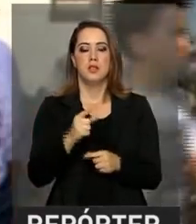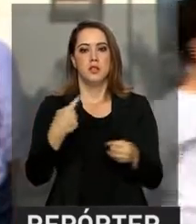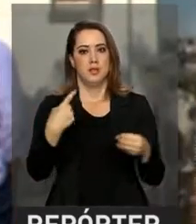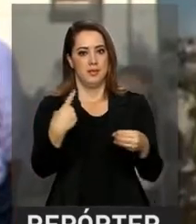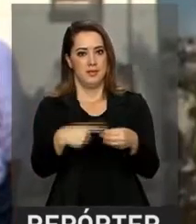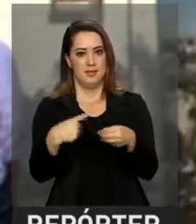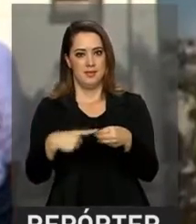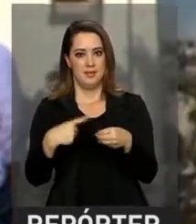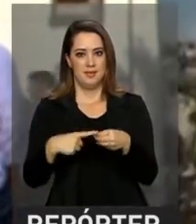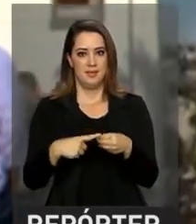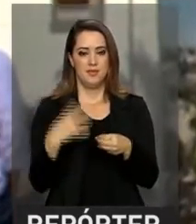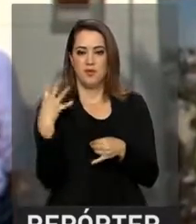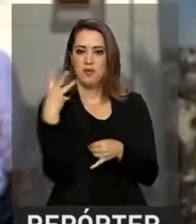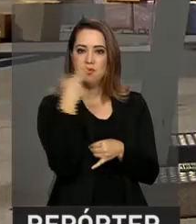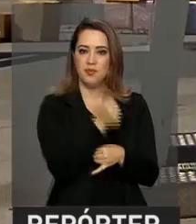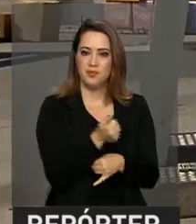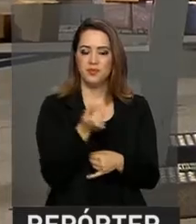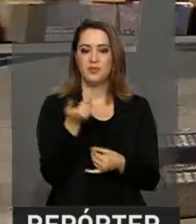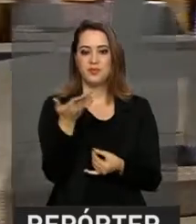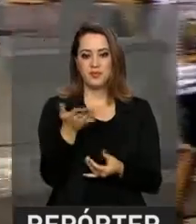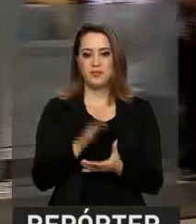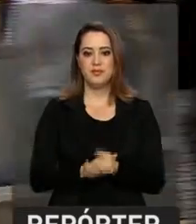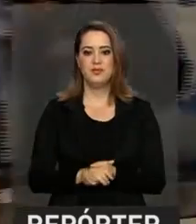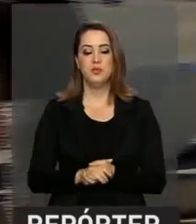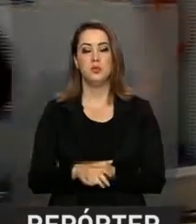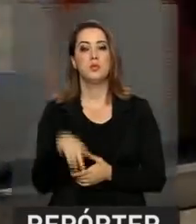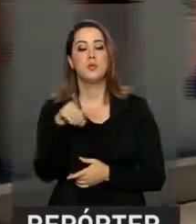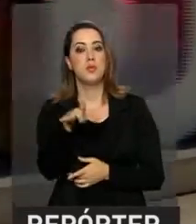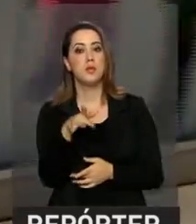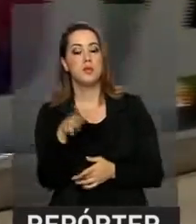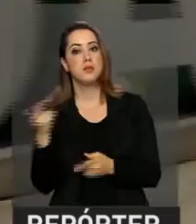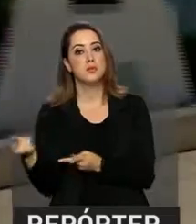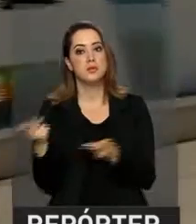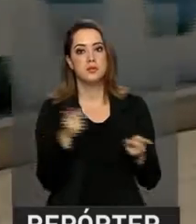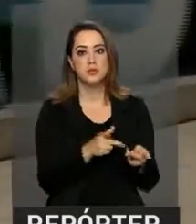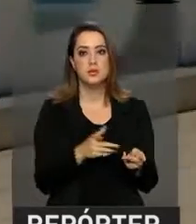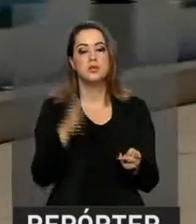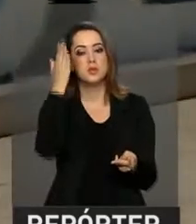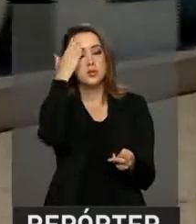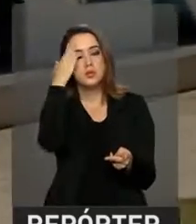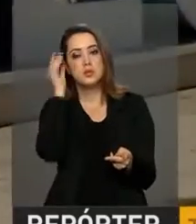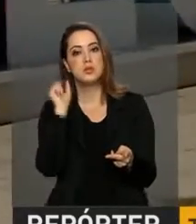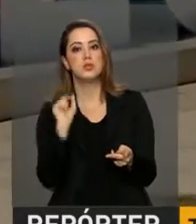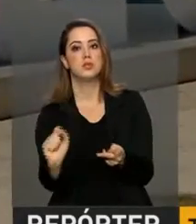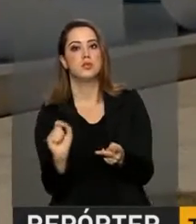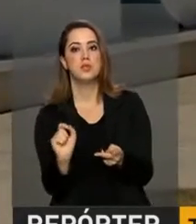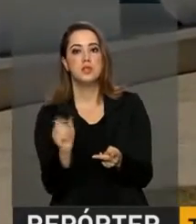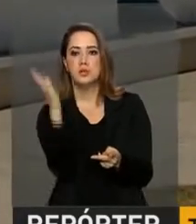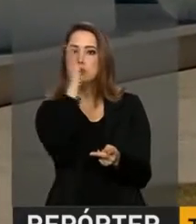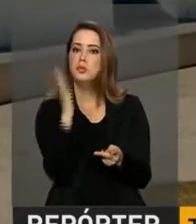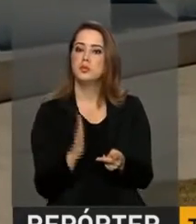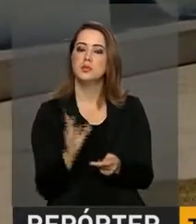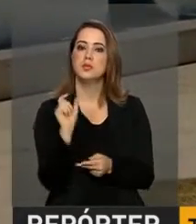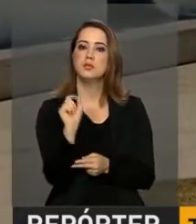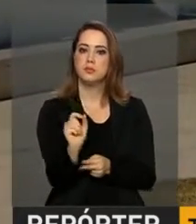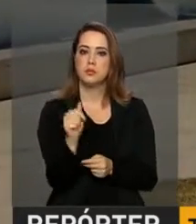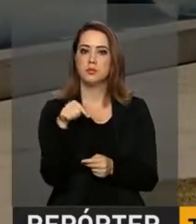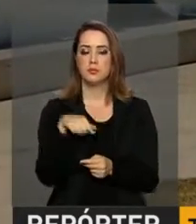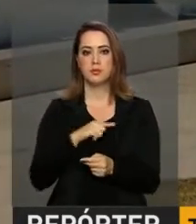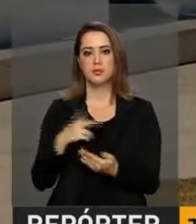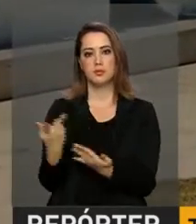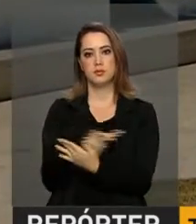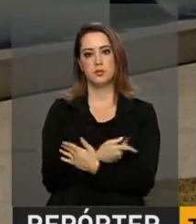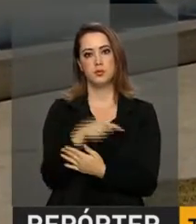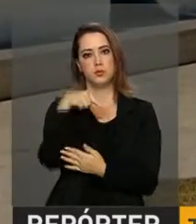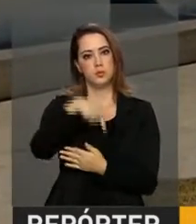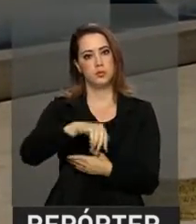e as coisas bonitas que tem aqui. E para que os visitantes saibam um pouco mais sobre o país sede das Olimpíadas, que acontecem pela